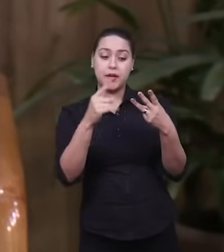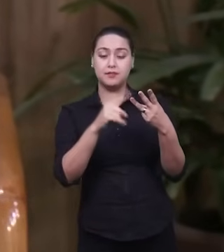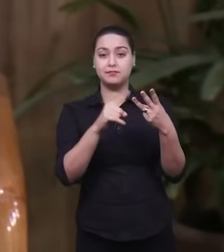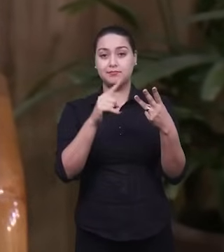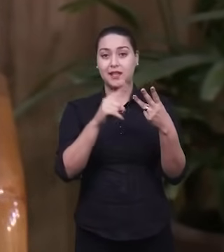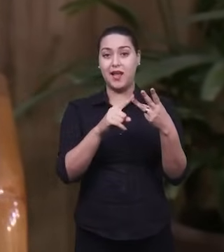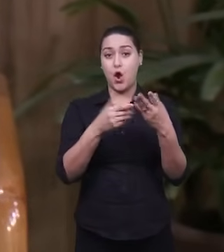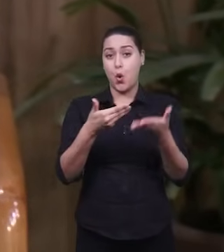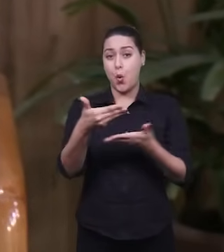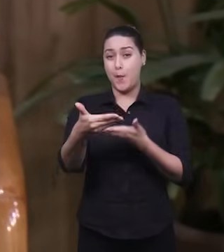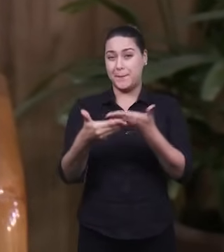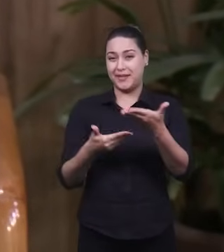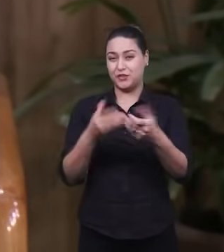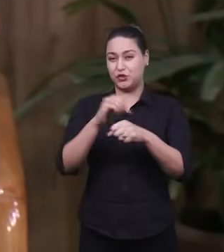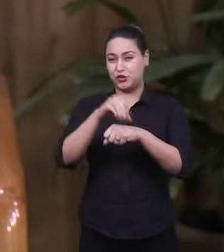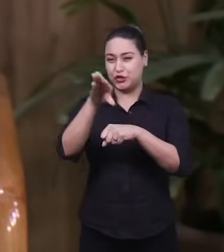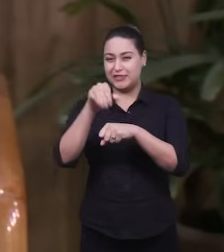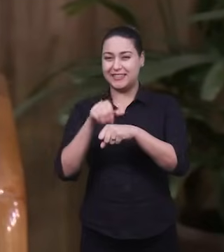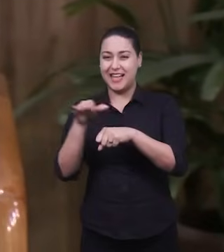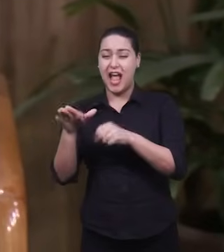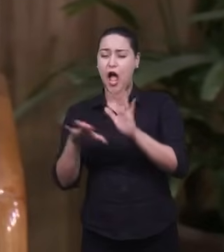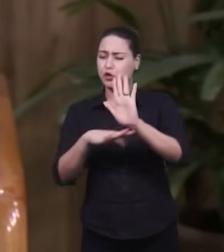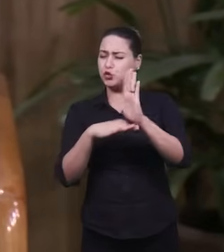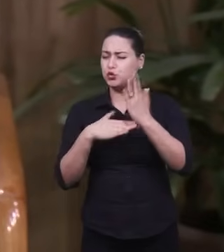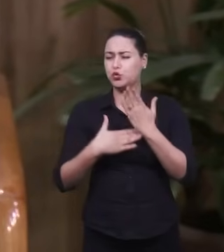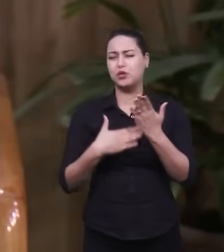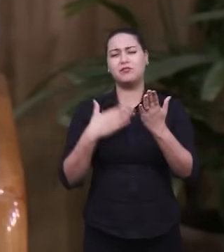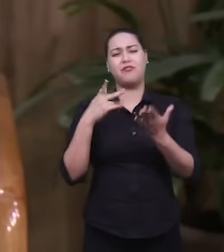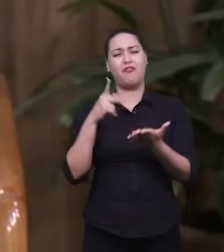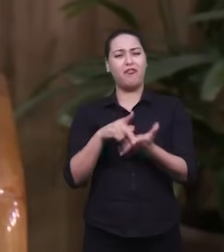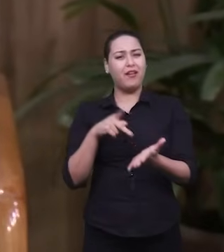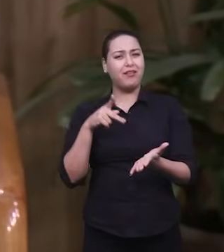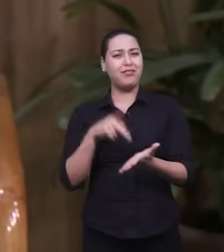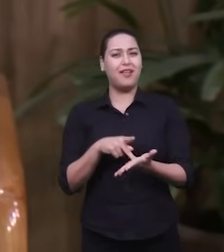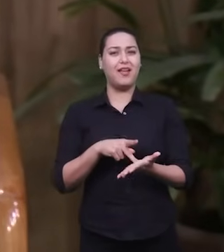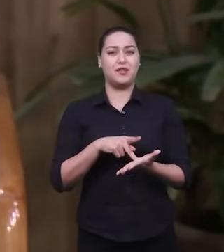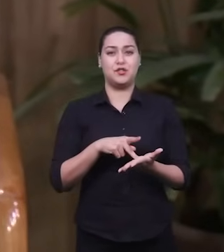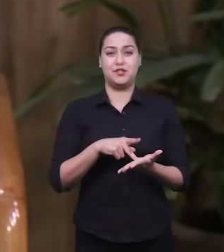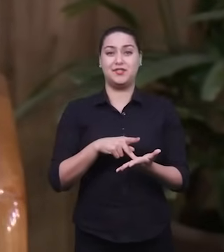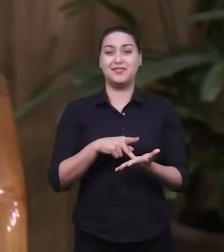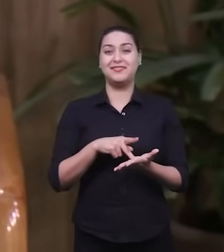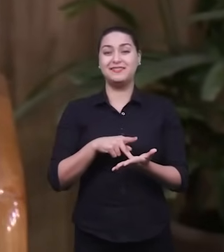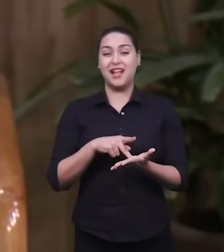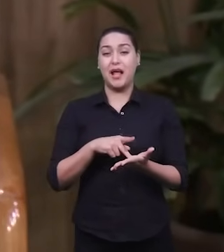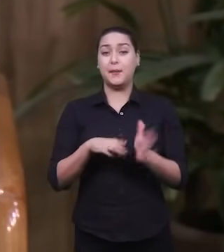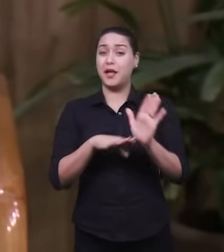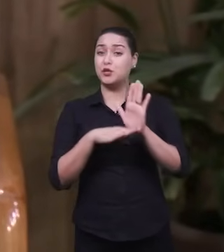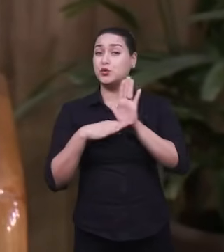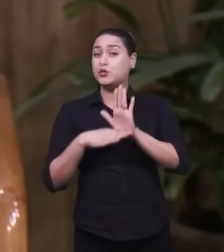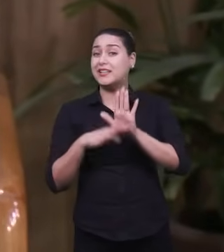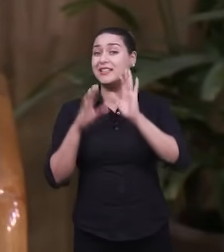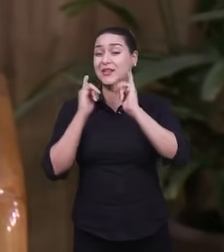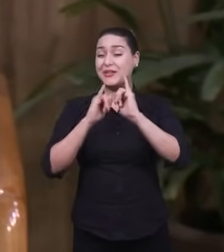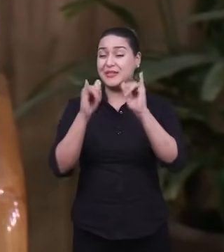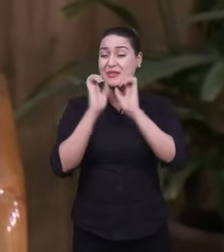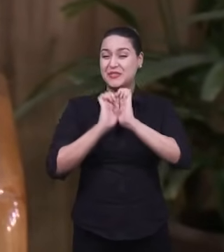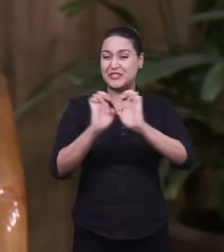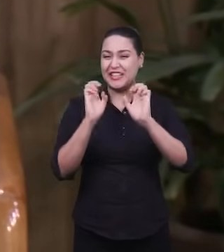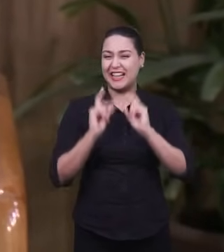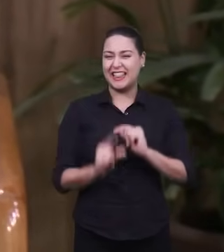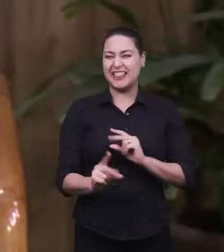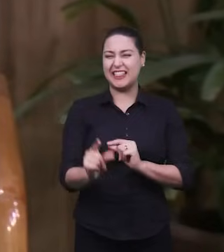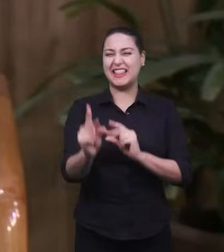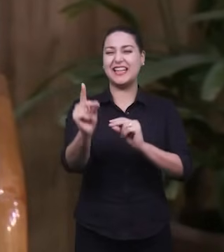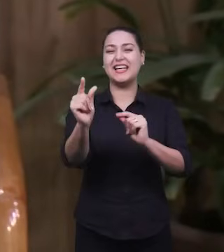conteúdo. Isso é importante, isso ajuda muito ao canal. Quando você faz esse simples gesto, você está ajudando a anunciar o Evangelho